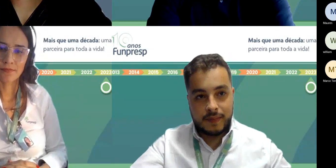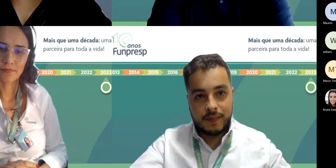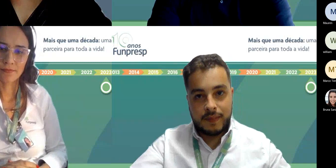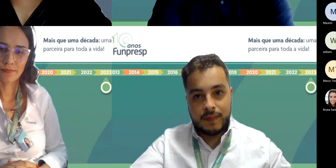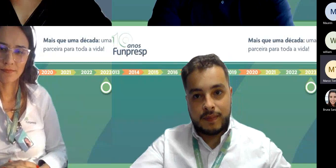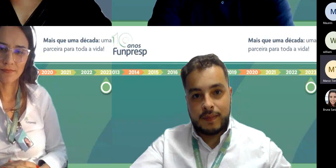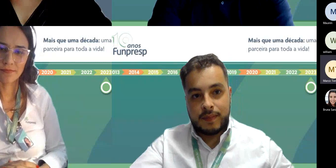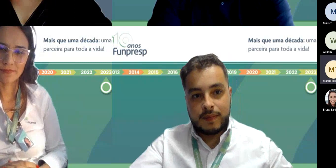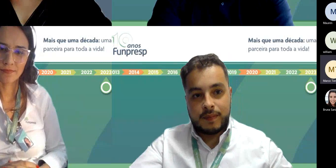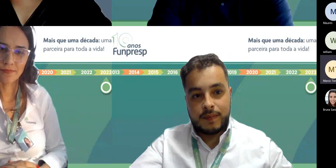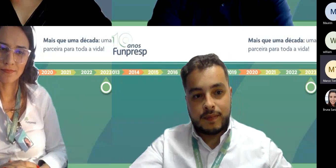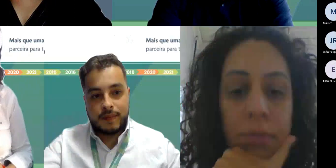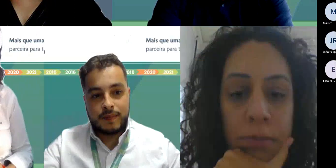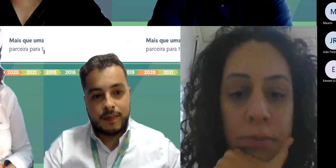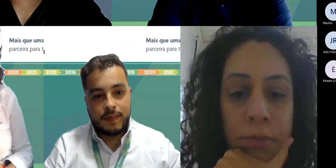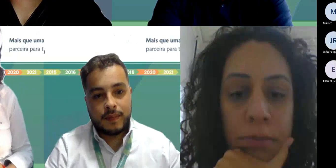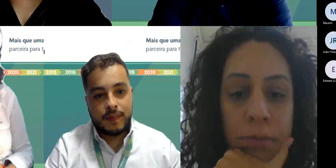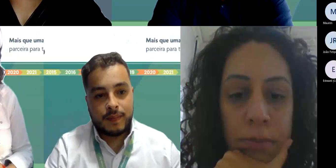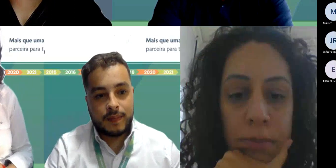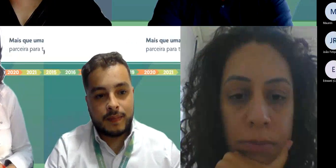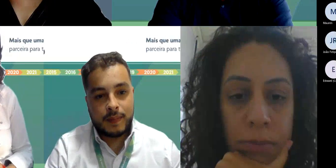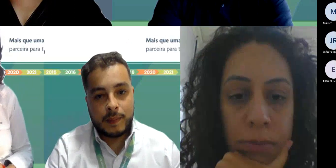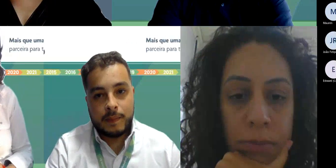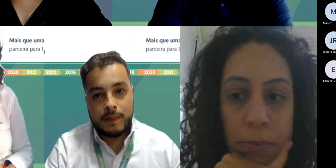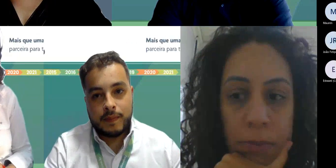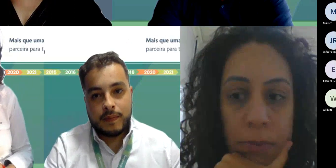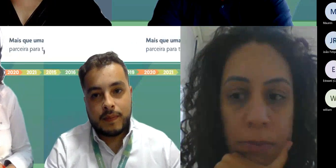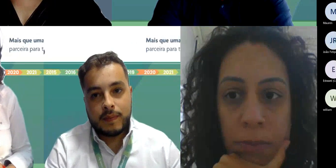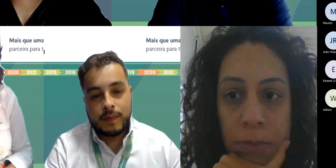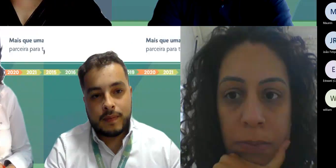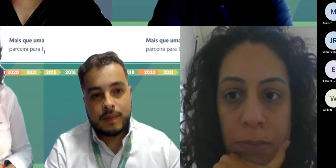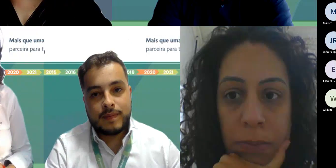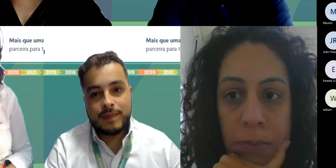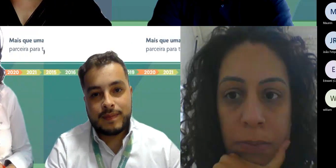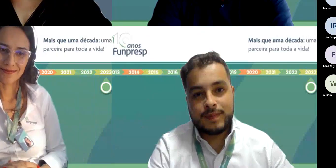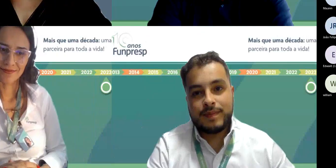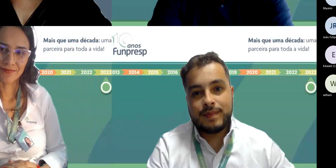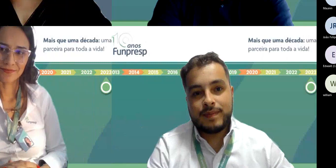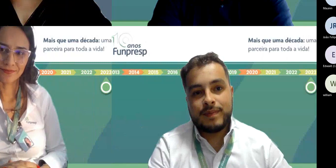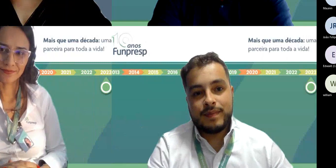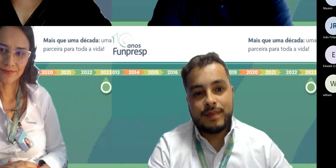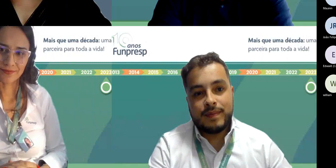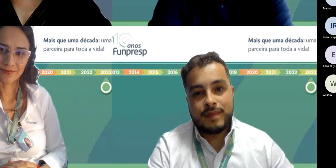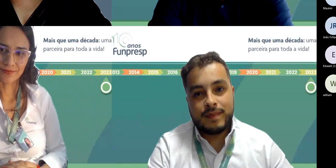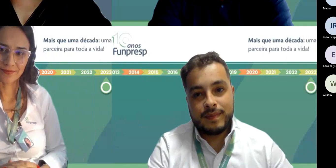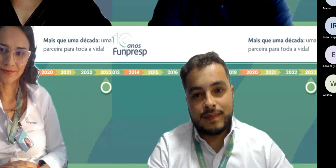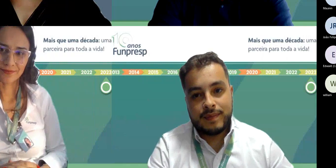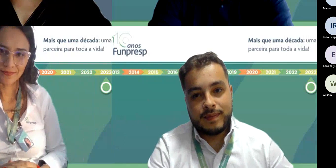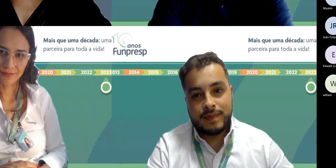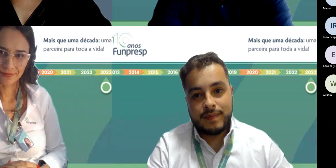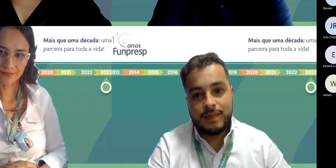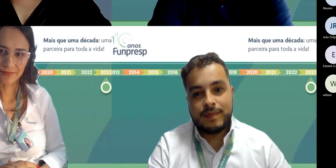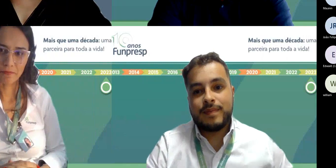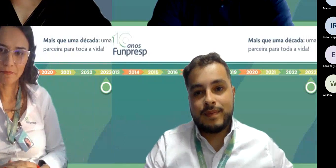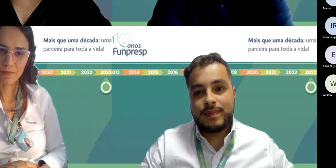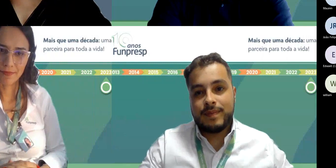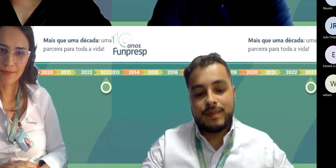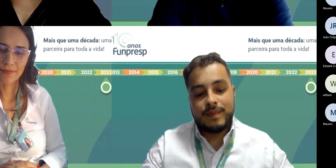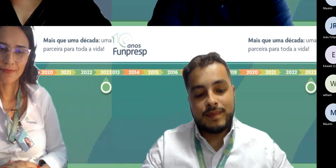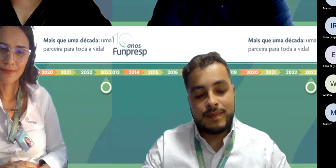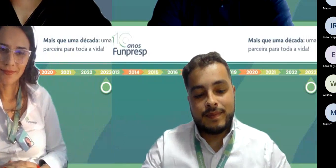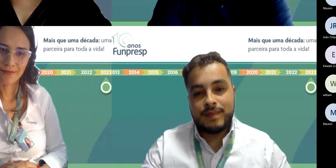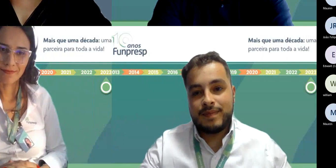previdenciário. Eu estou aqui acompanhada do Alexandre, que é o gerente aí dos nossos assessores previdenciários no Rio Grande do Sul. Estou